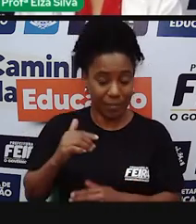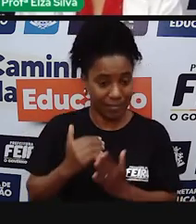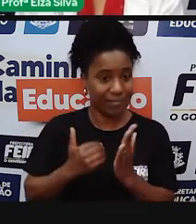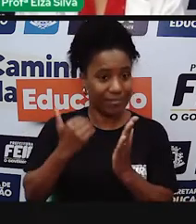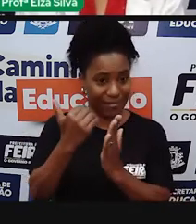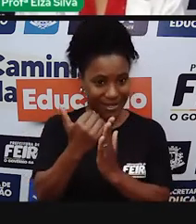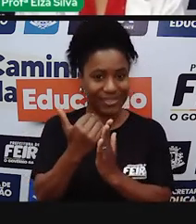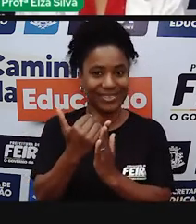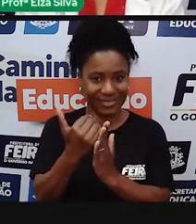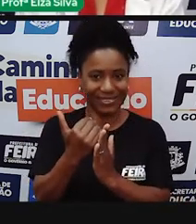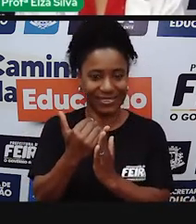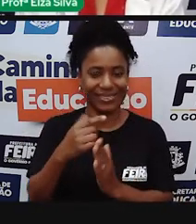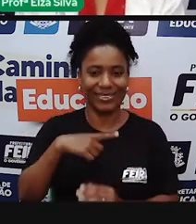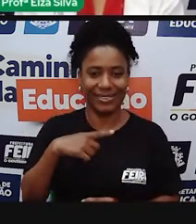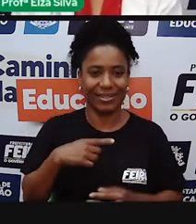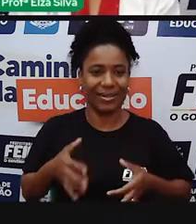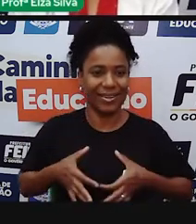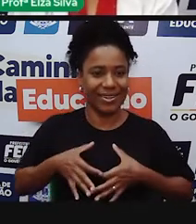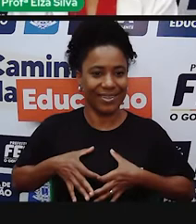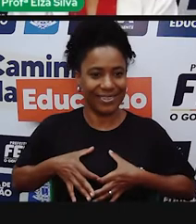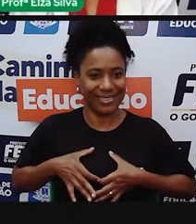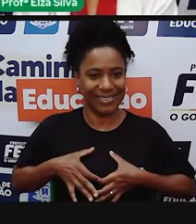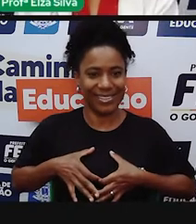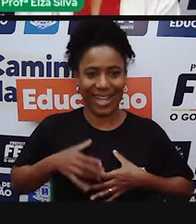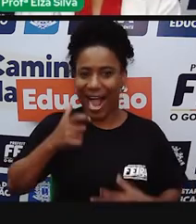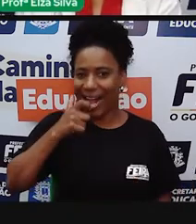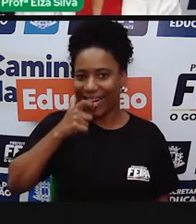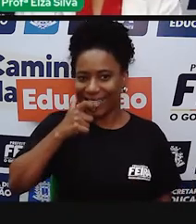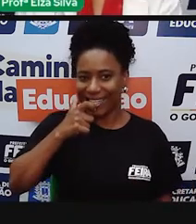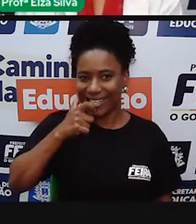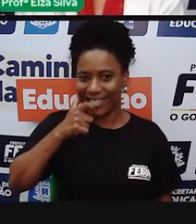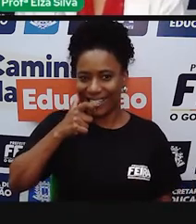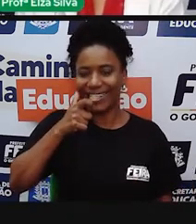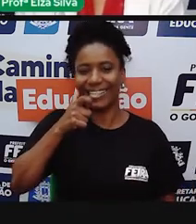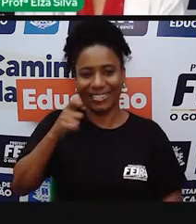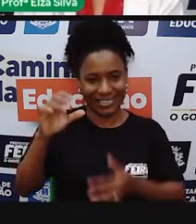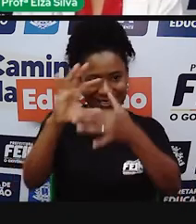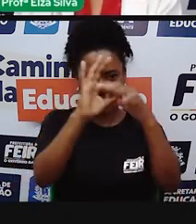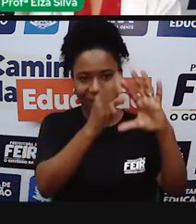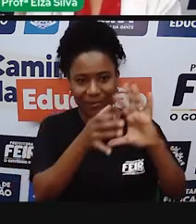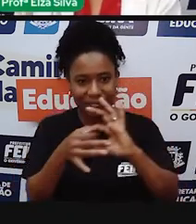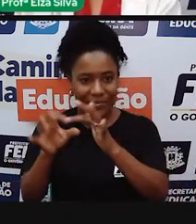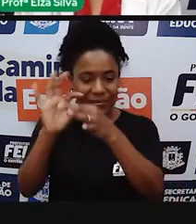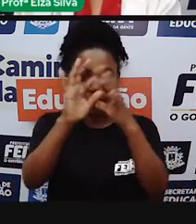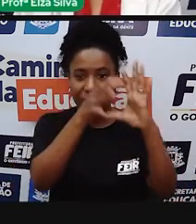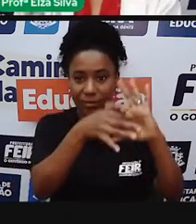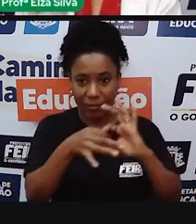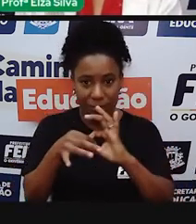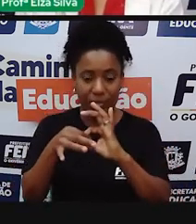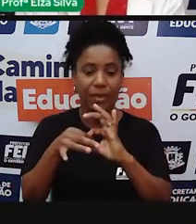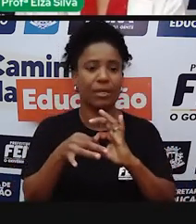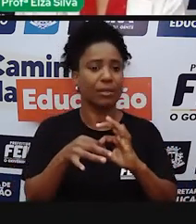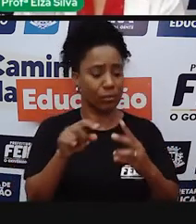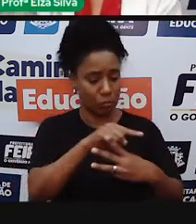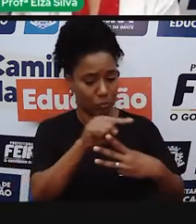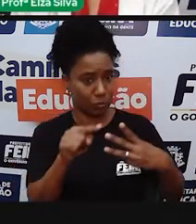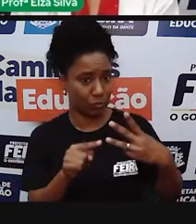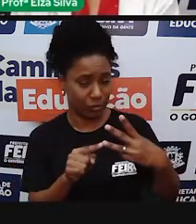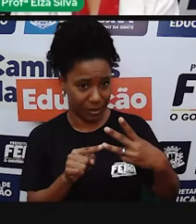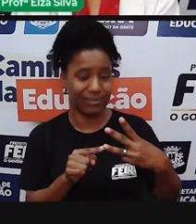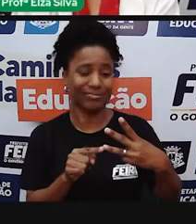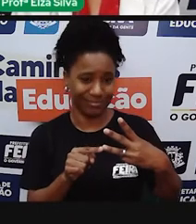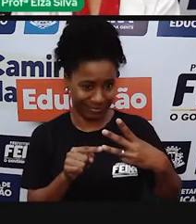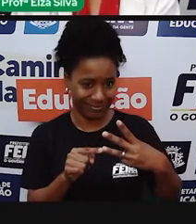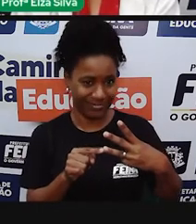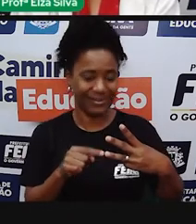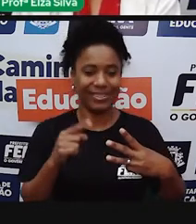medalhas olímpicas. Nós sabemos que existem as medalhas Gold, Silver e